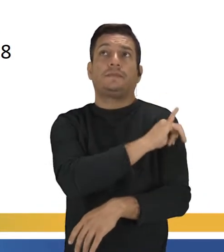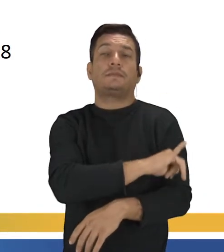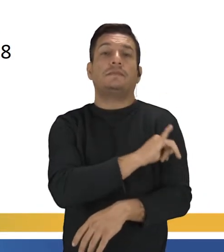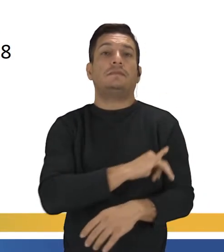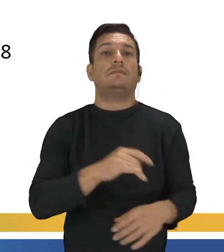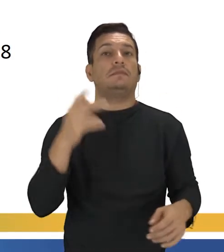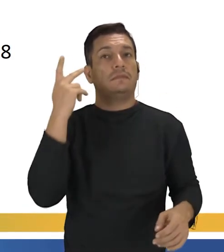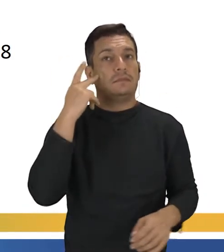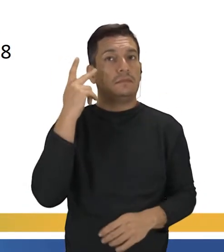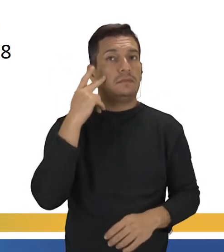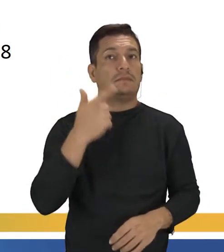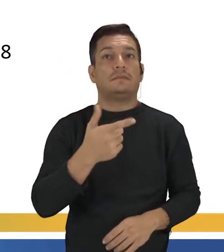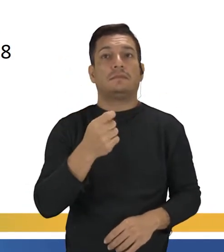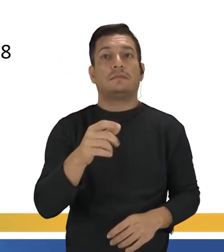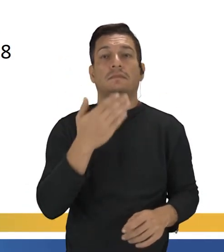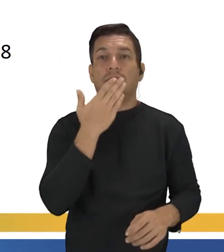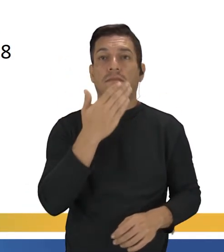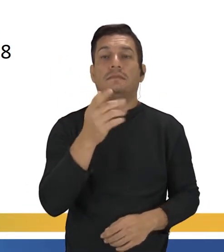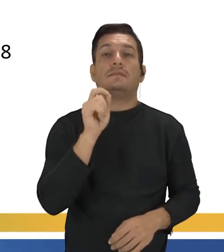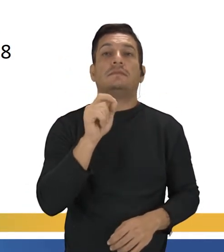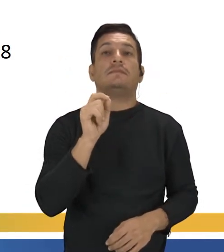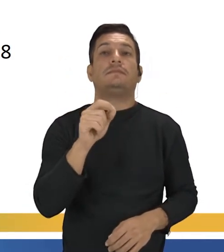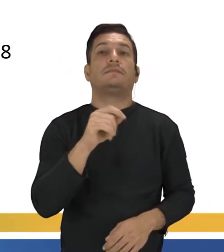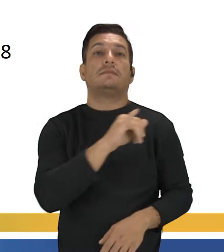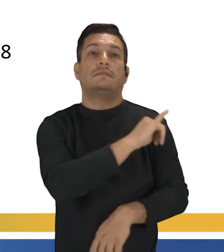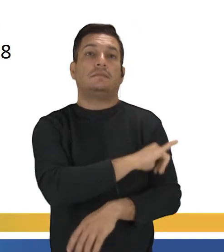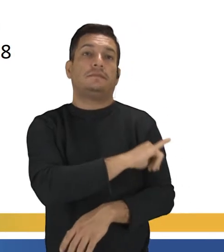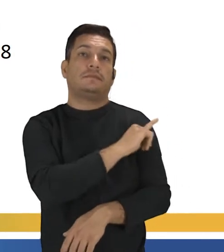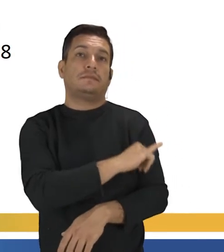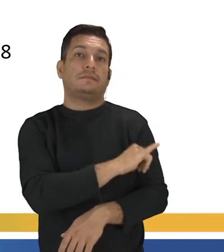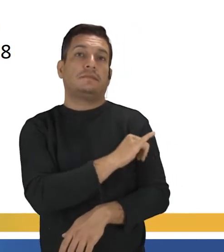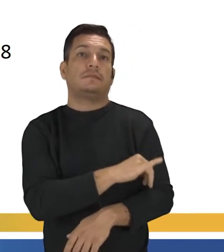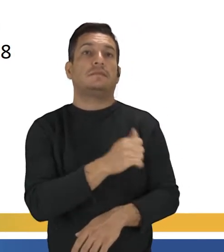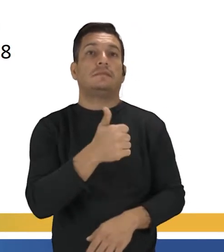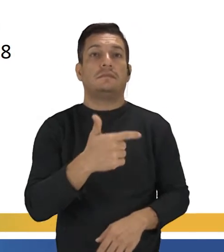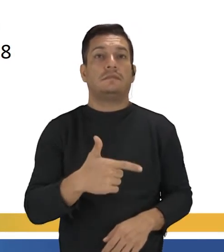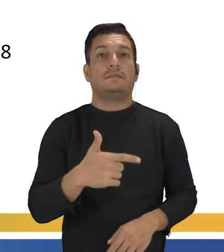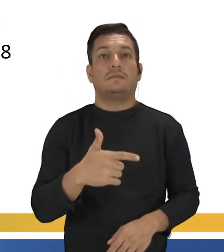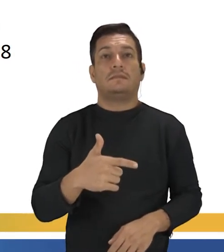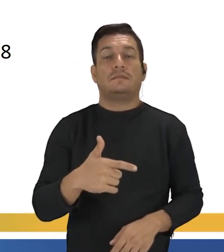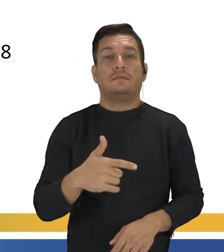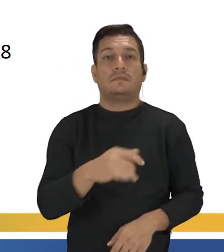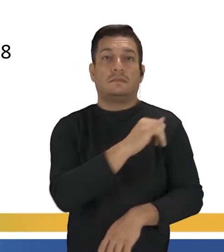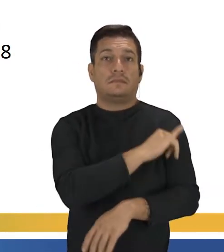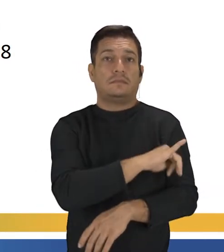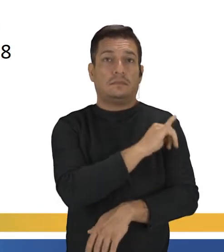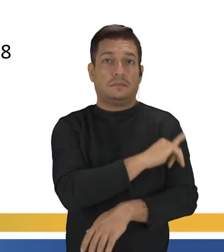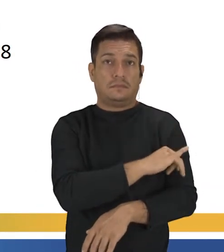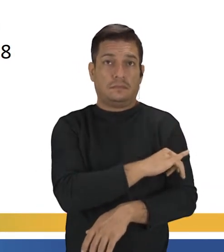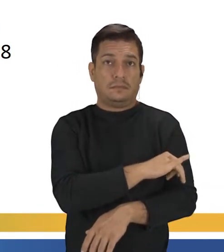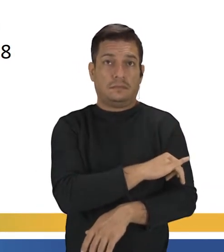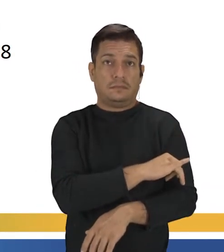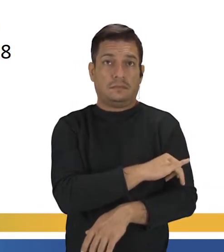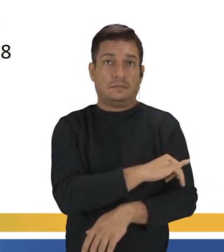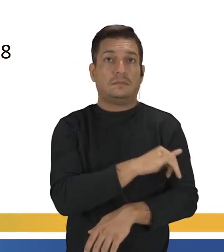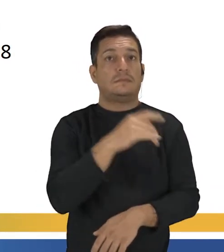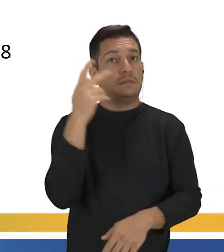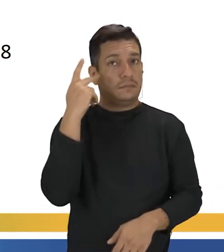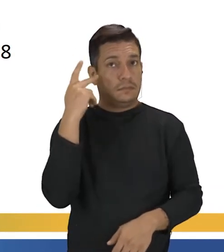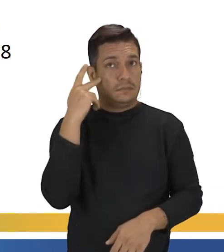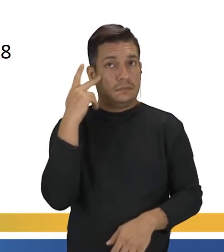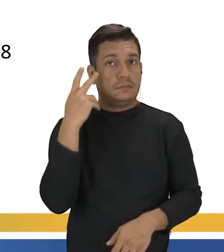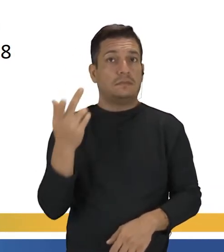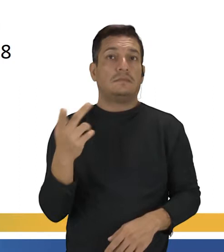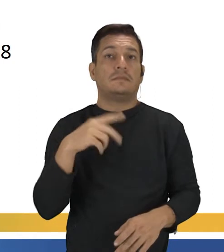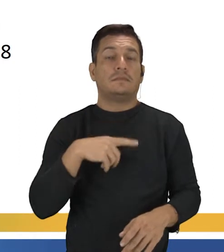São Paulo e 20 preferiram o Rio de Janeiro, tá? 12 optaram pelo Rio de Janeiro e São Paulo, tá? Então aqui eu tenho o que a gente